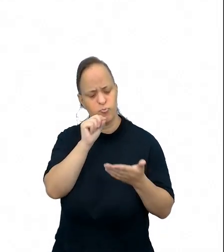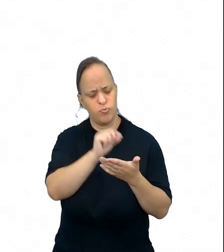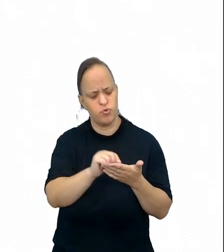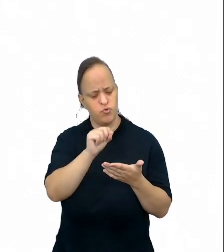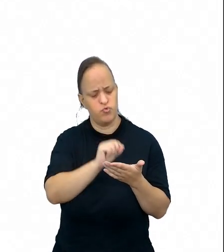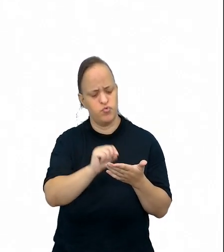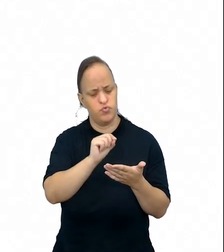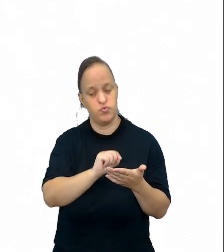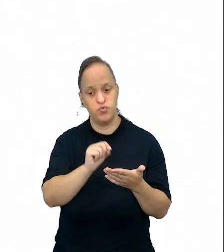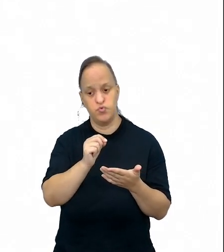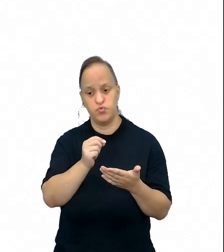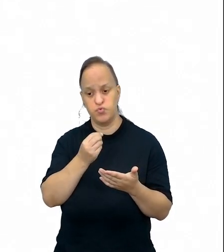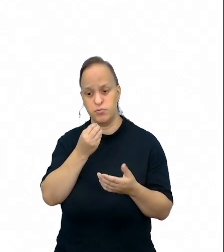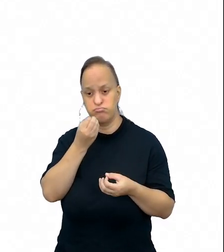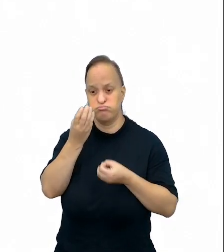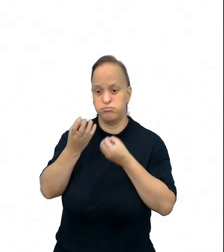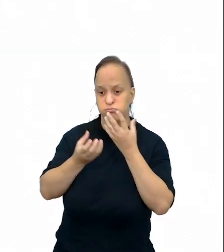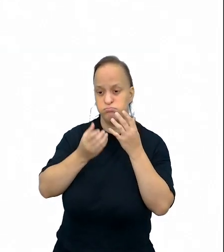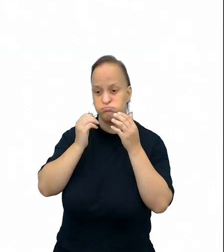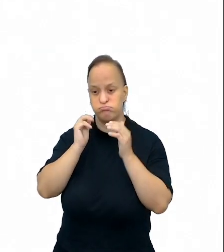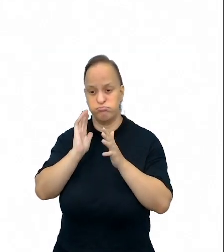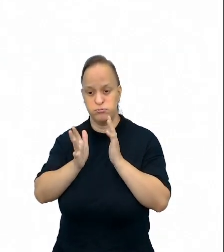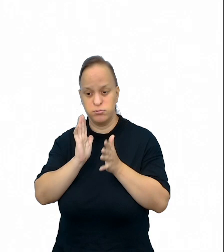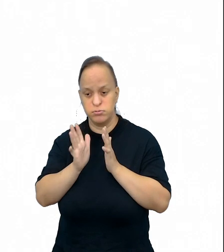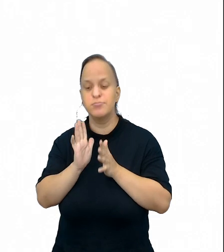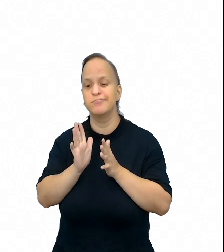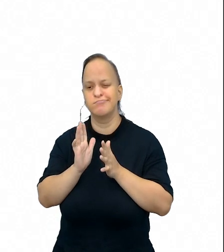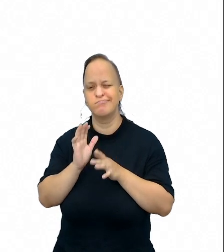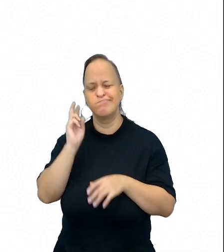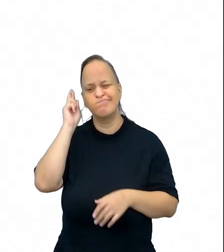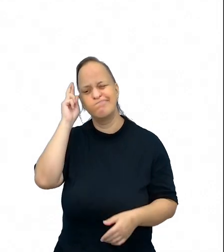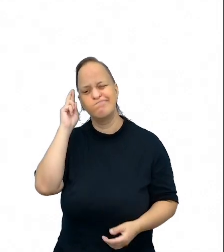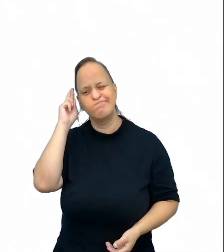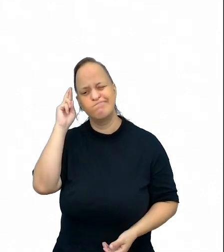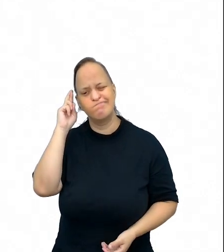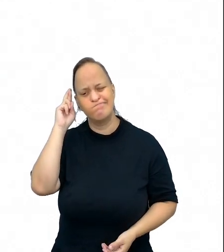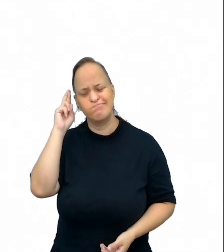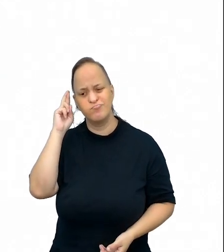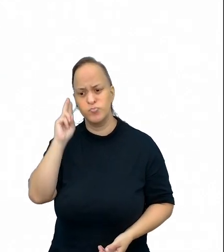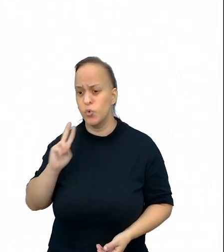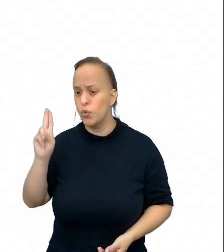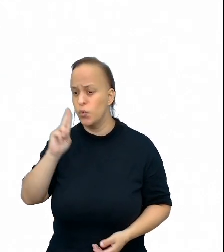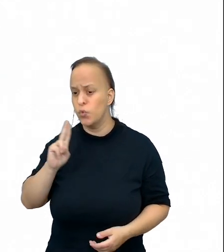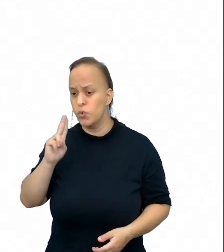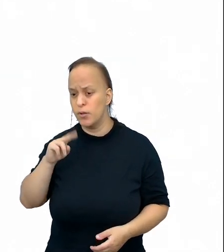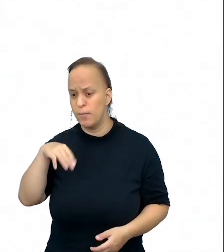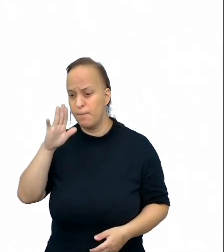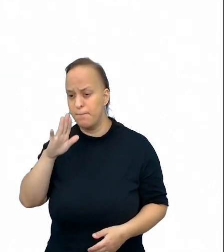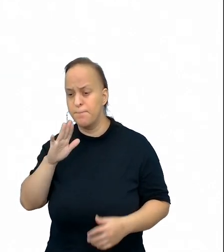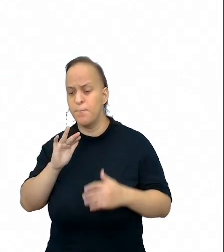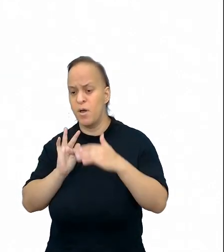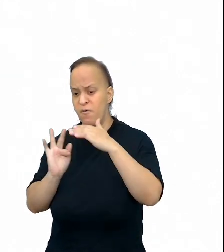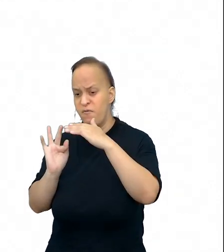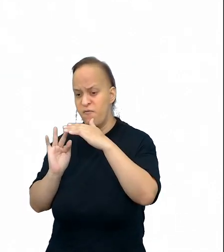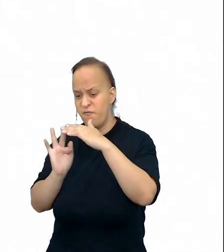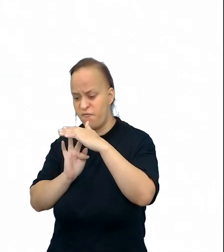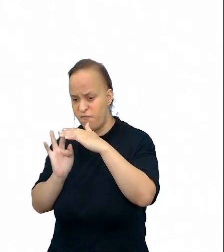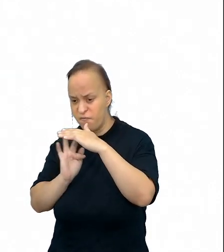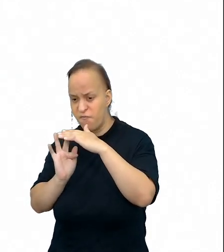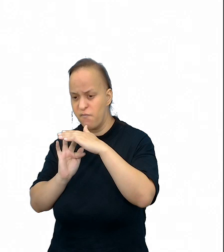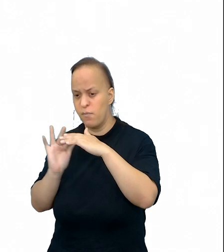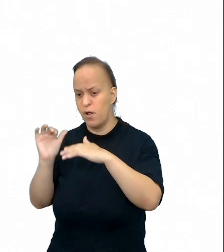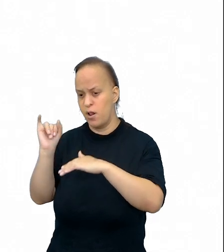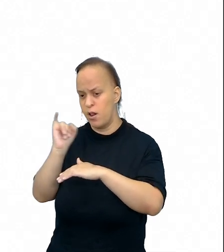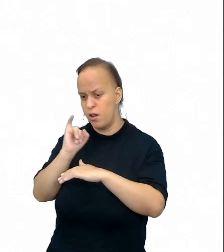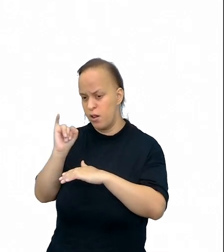vários questionamentos. Então, existem alguns questionamentos que perguntam se eles utilizam mais a linguagem formal ou informal, se os seus